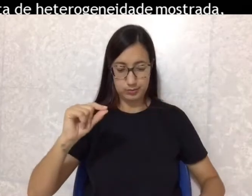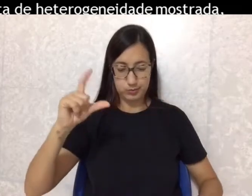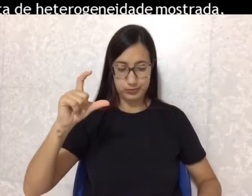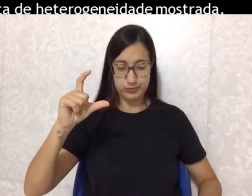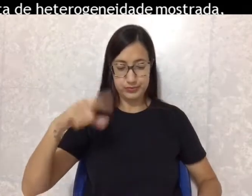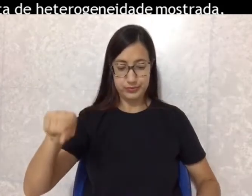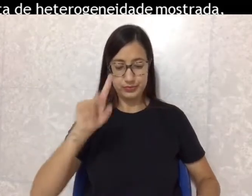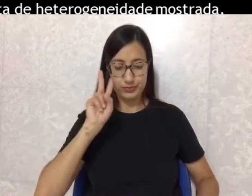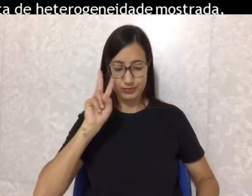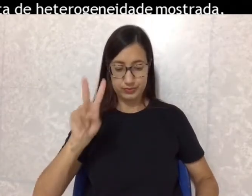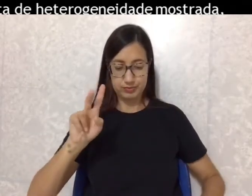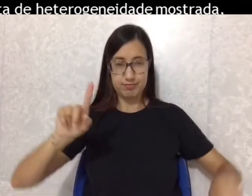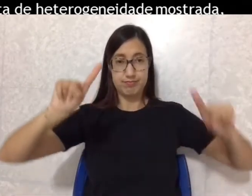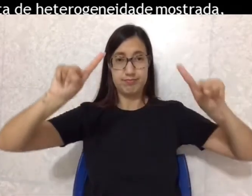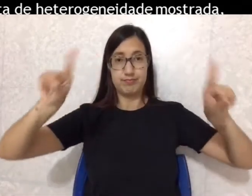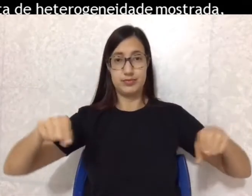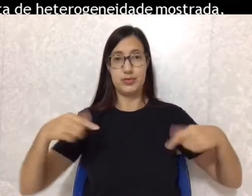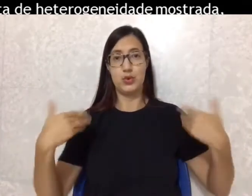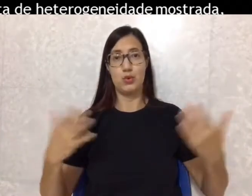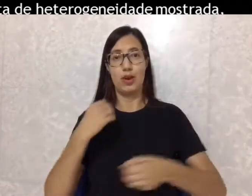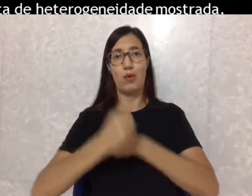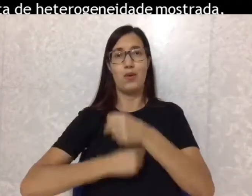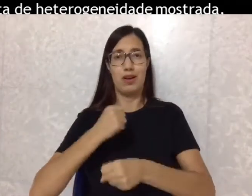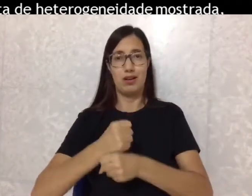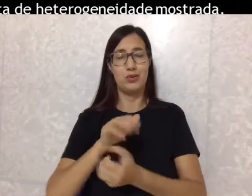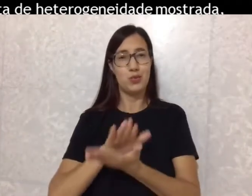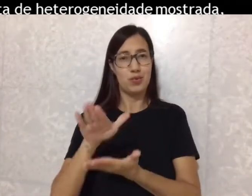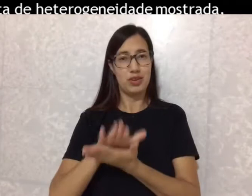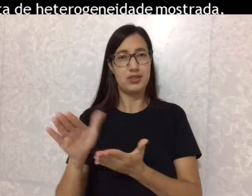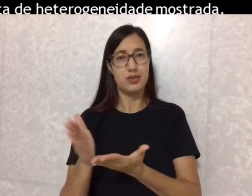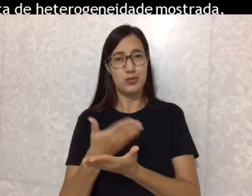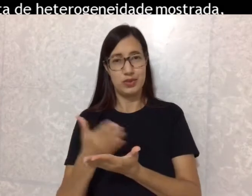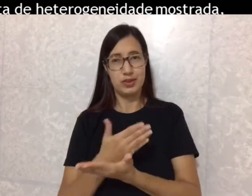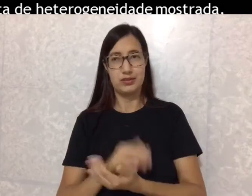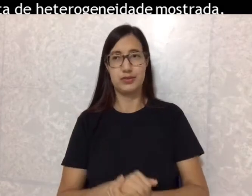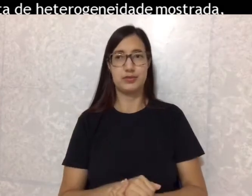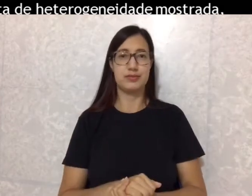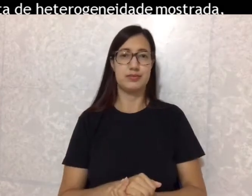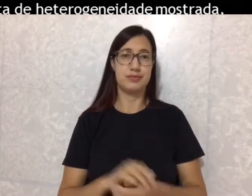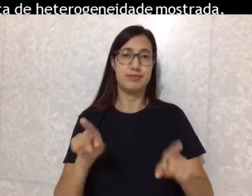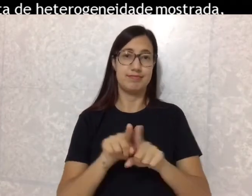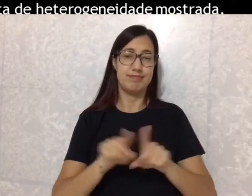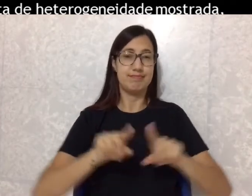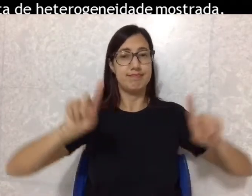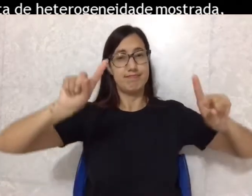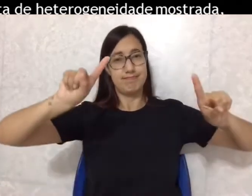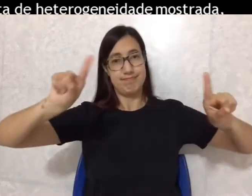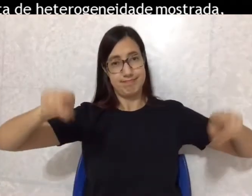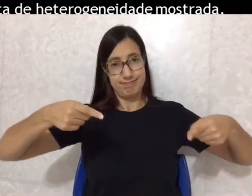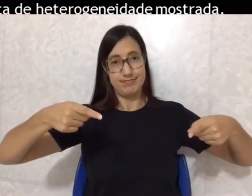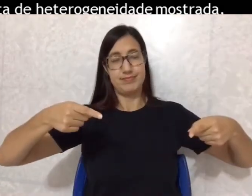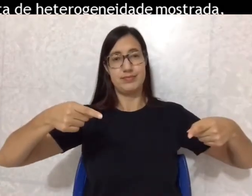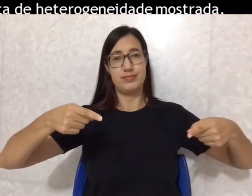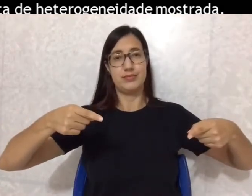questão do nome próprio, e entre parênteses colocar o ano da publicação. E a outra forma é você colocar a citação entre parênteses, e aí quando você usa o